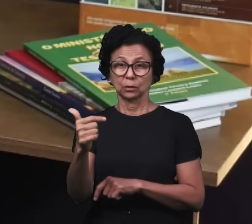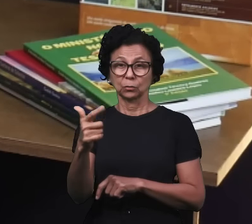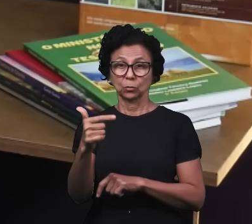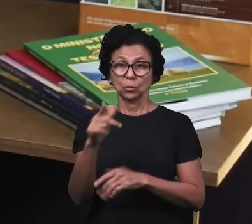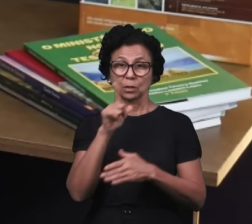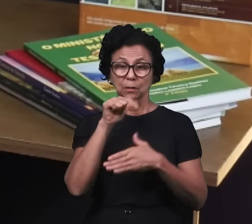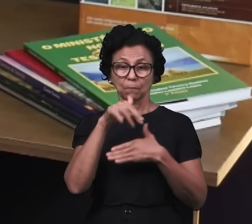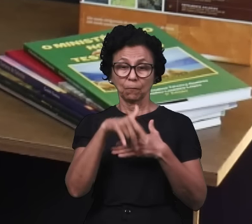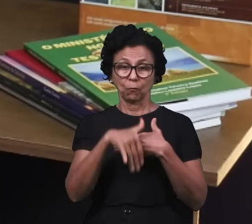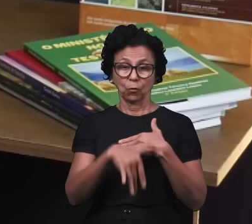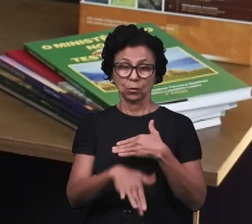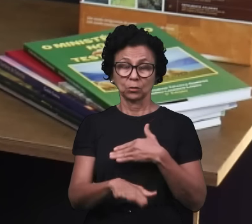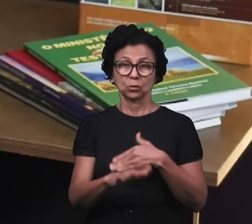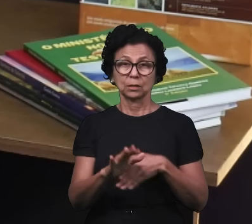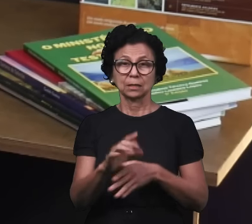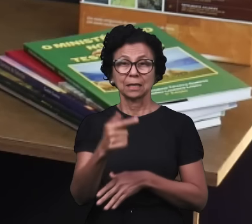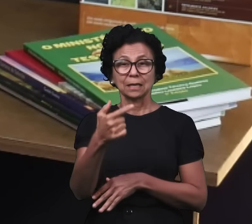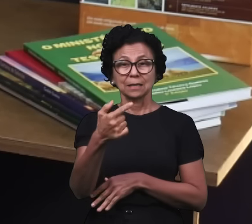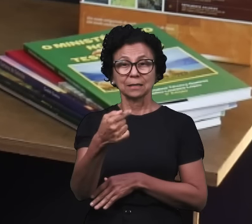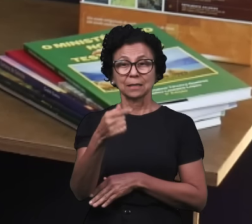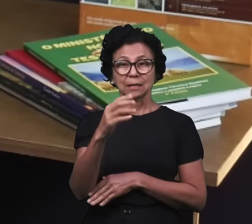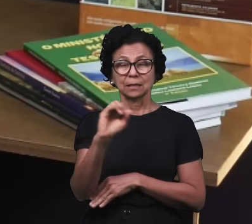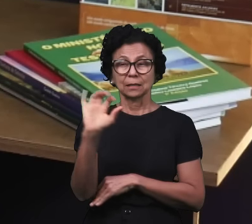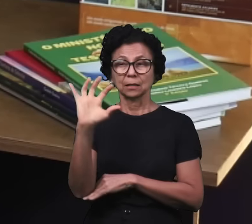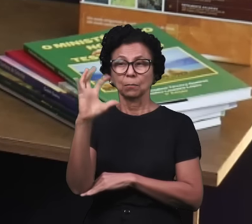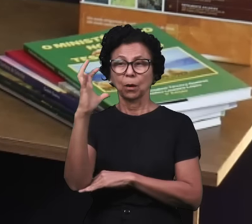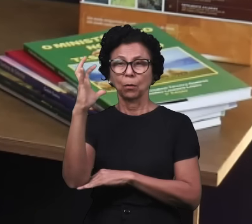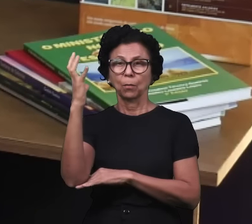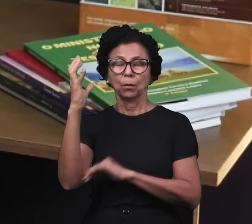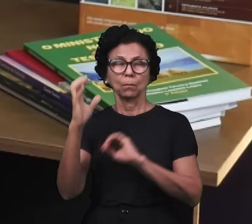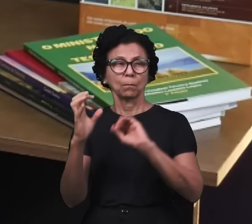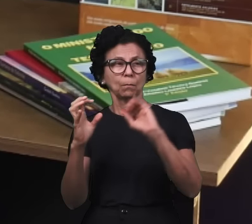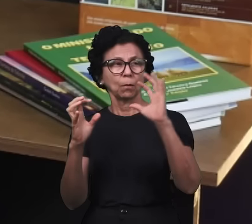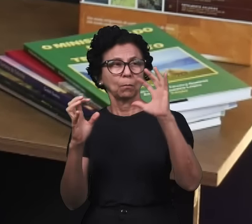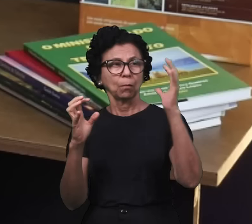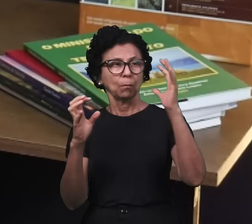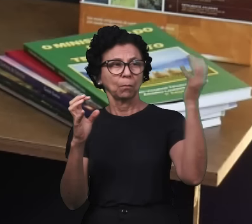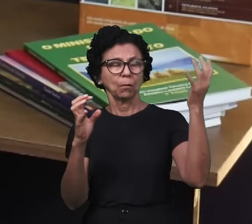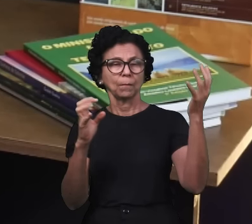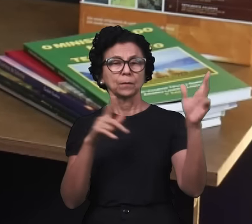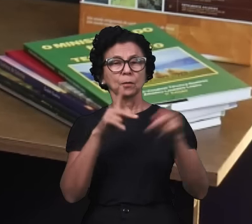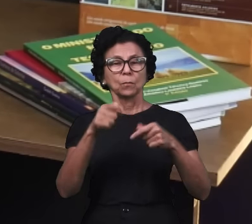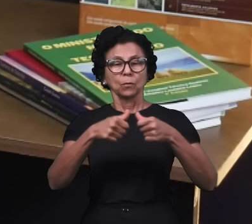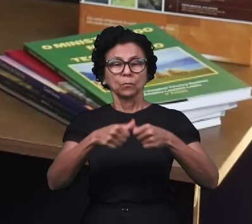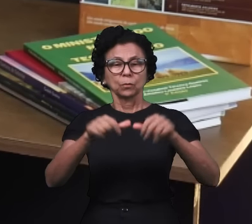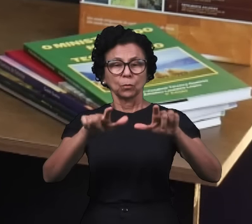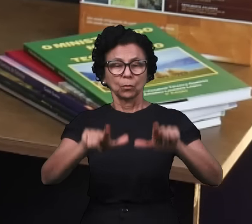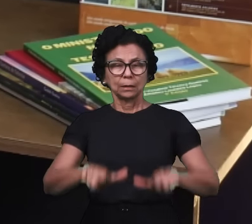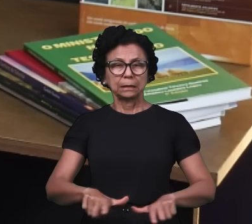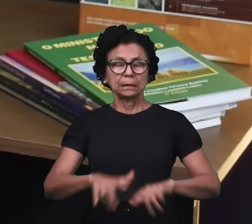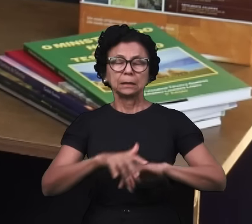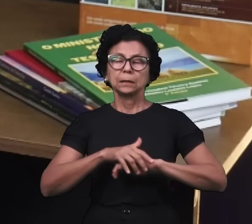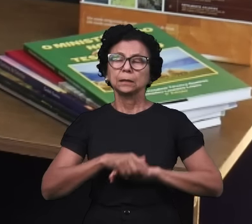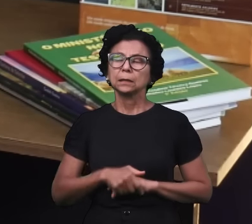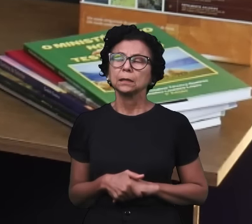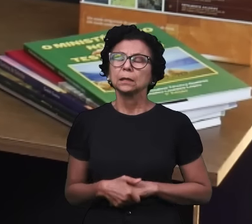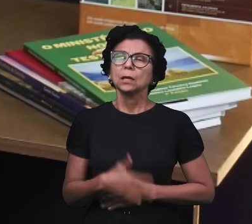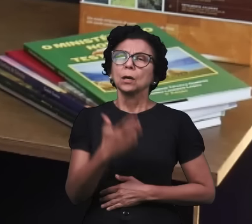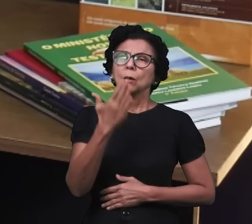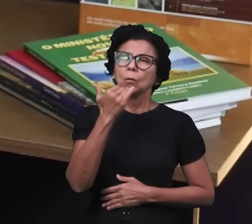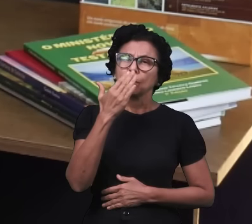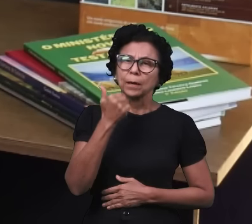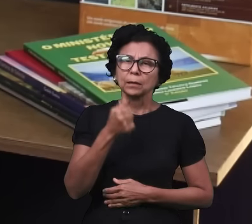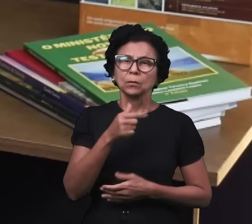né? E eles permaneceram ali, descansaram ali, se alimentaram, beberam da água